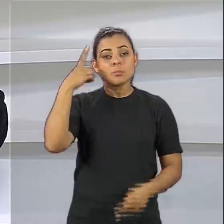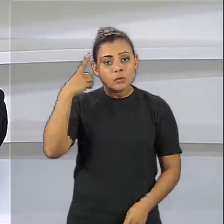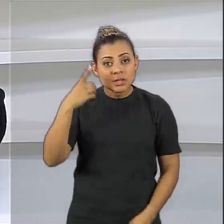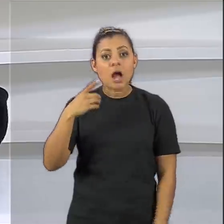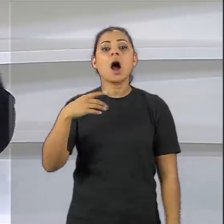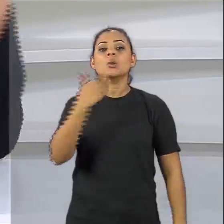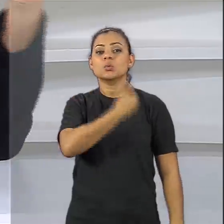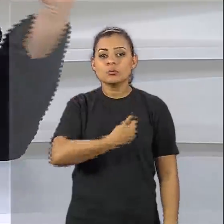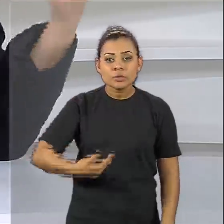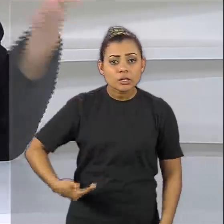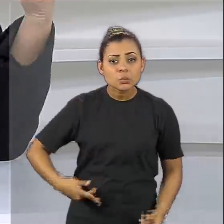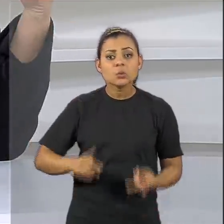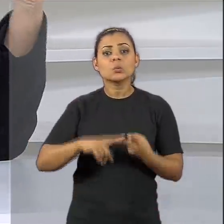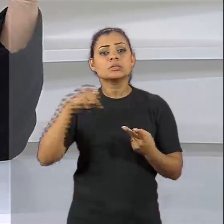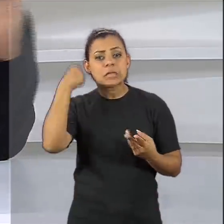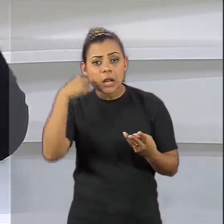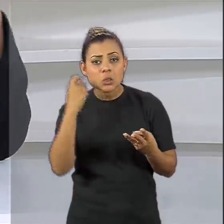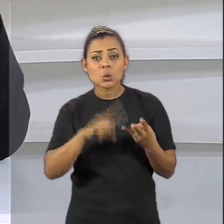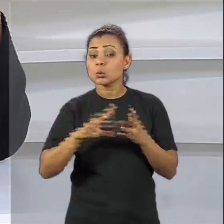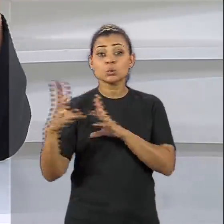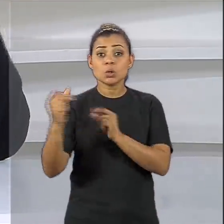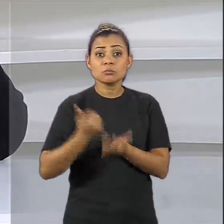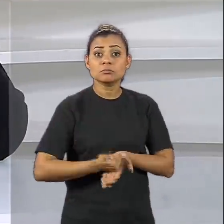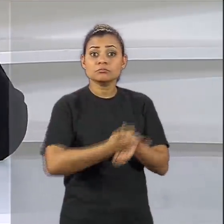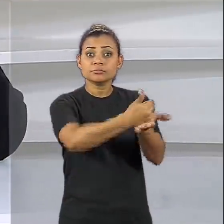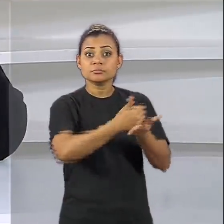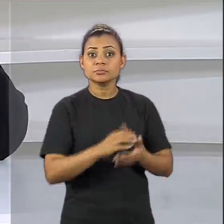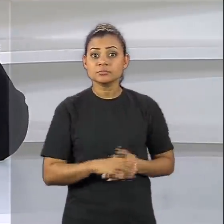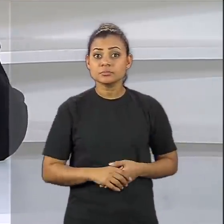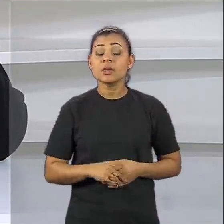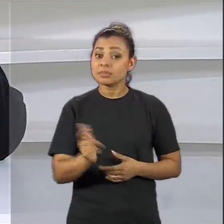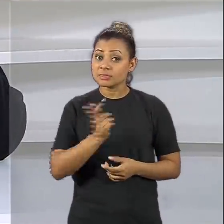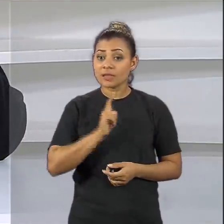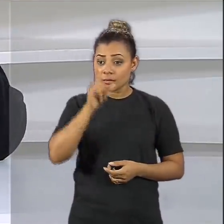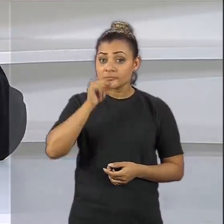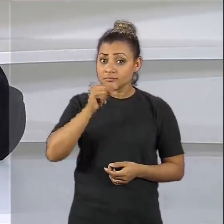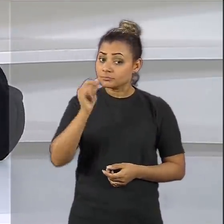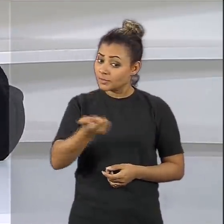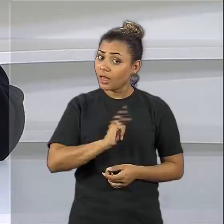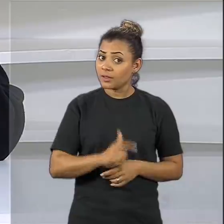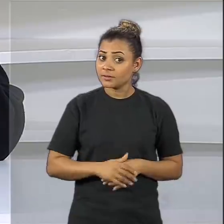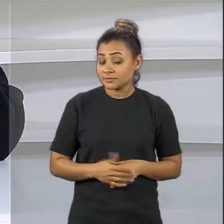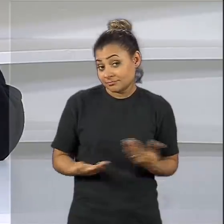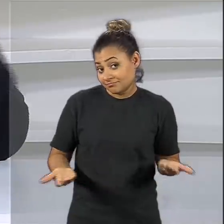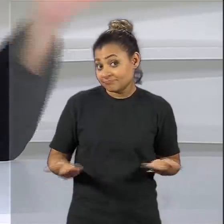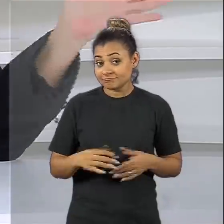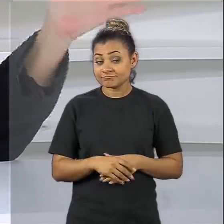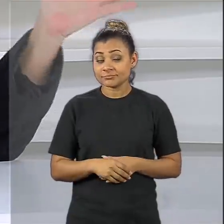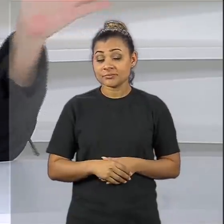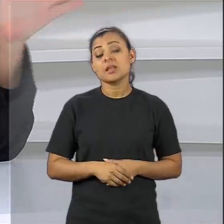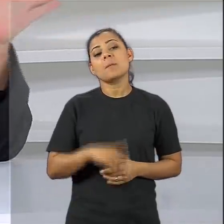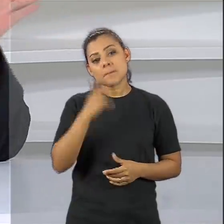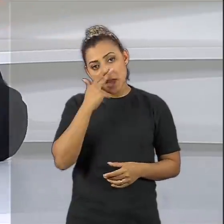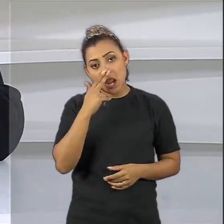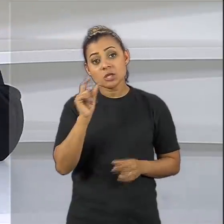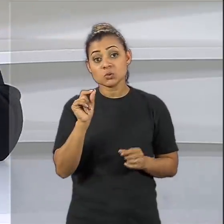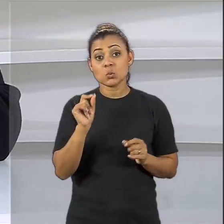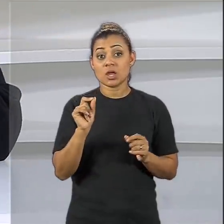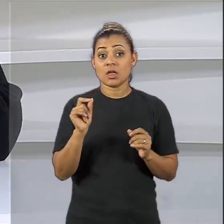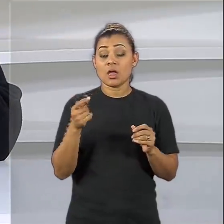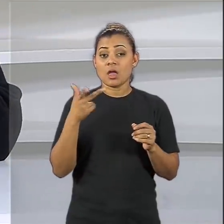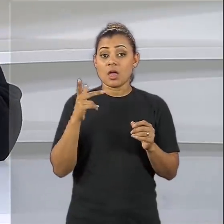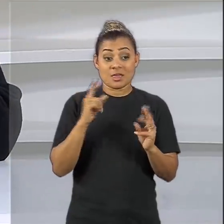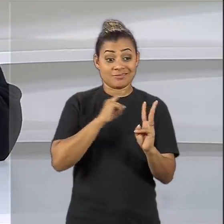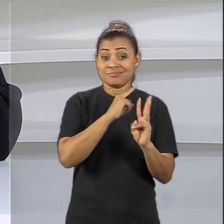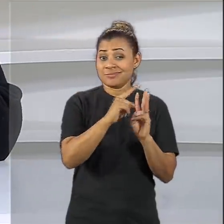prefeitos, governadores, senadores, enfim, governadores, ele tem tropa na eleição. Então, a eleição afunilou para esses